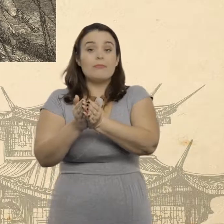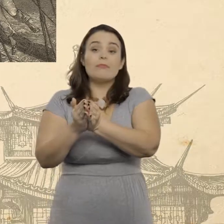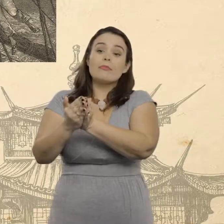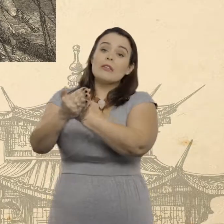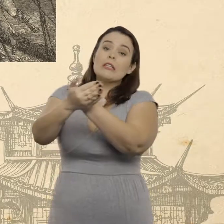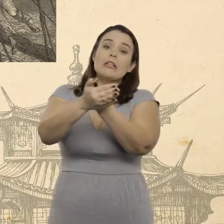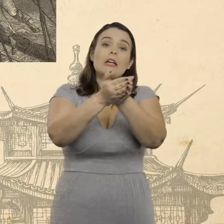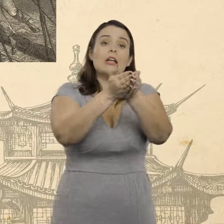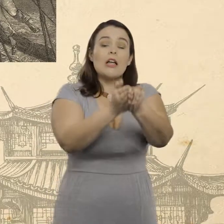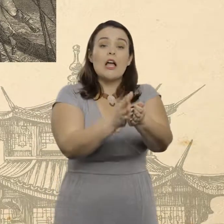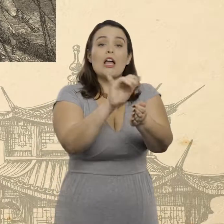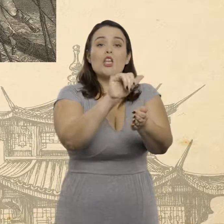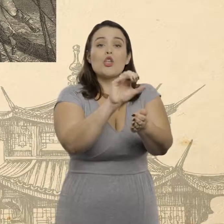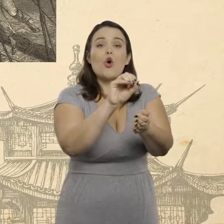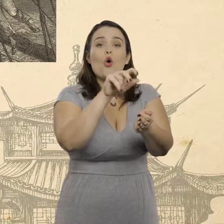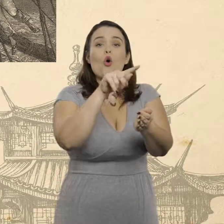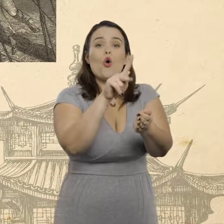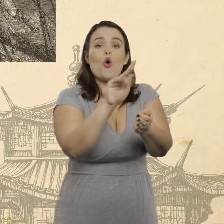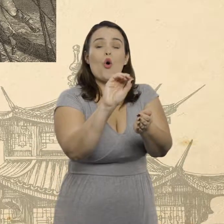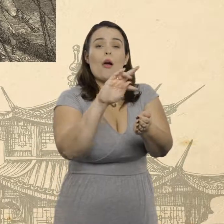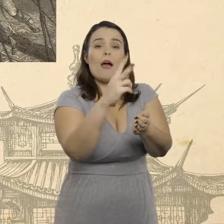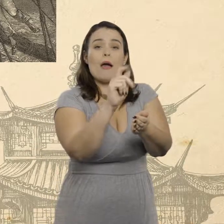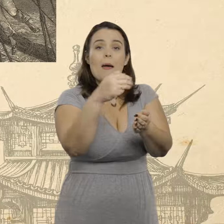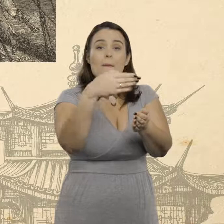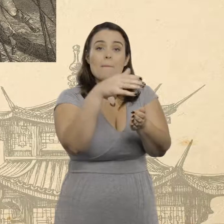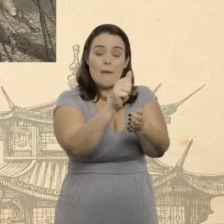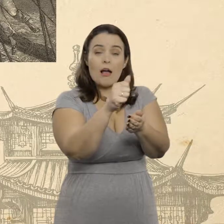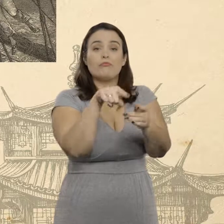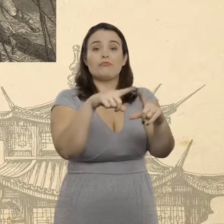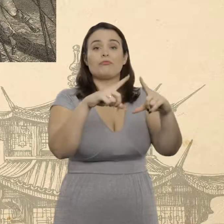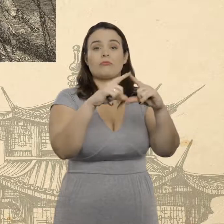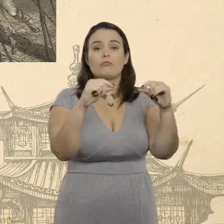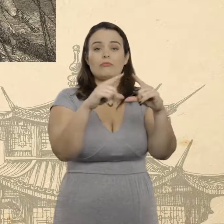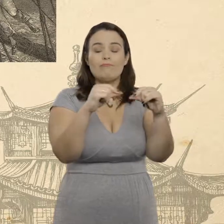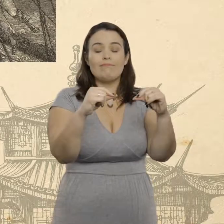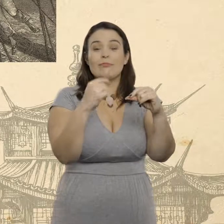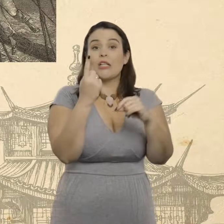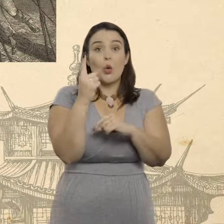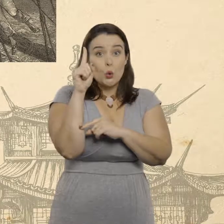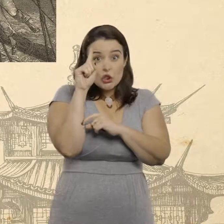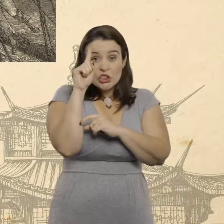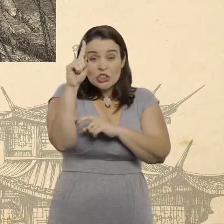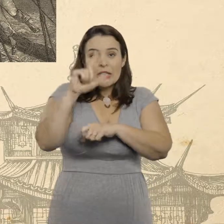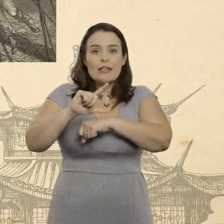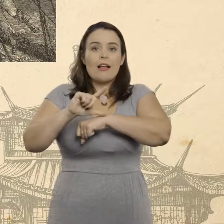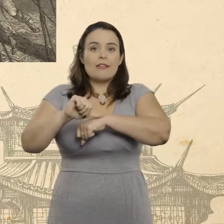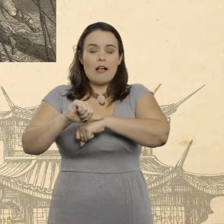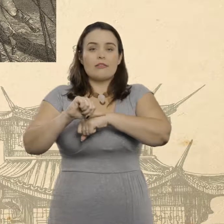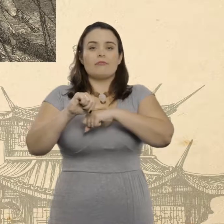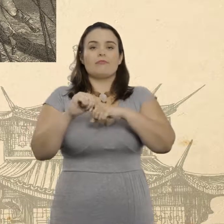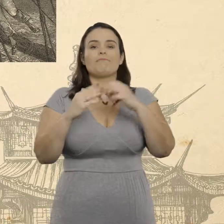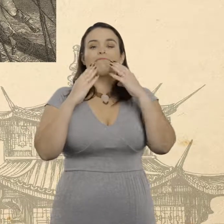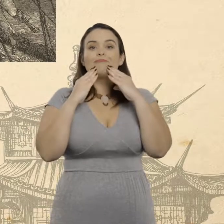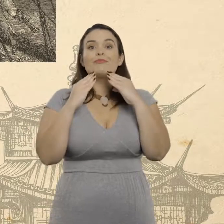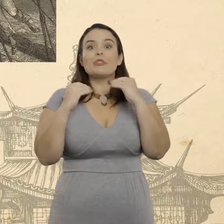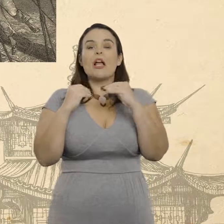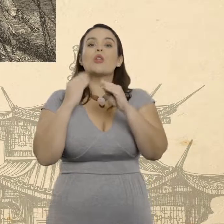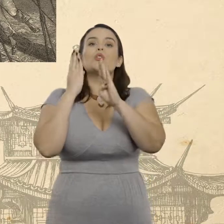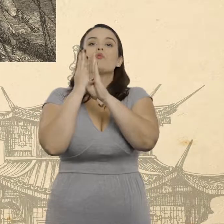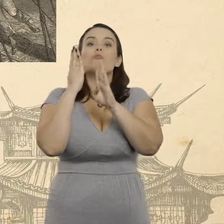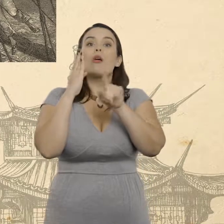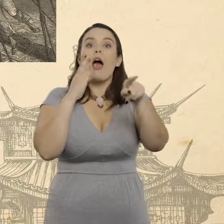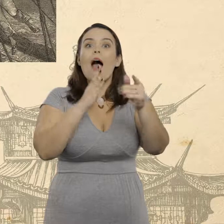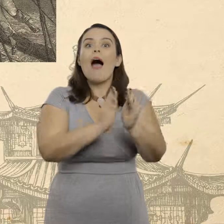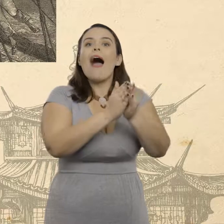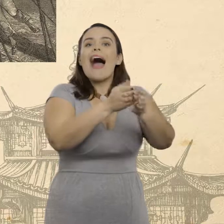Japão. Estavam um dia atrasados para pegar esse navio. O Sr. Fogg descobriu que o navio para Yokohama